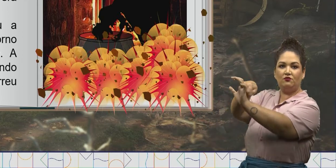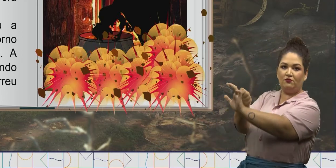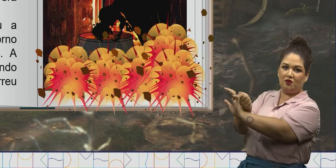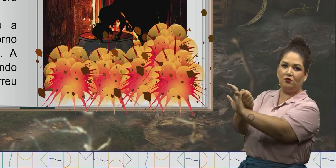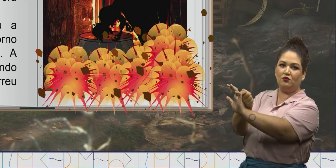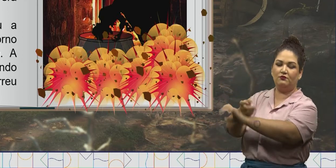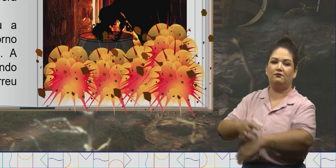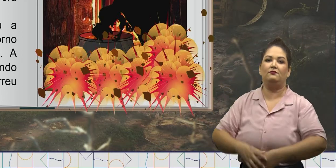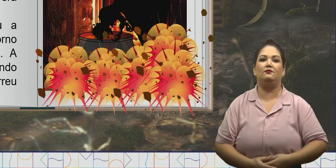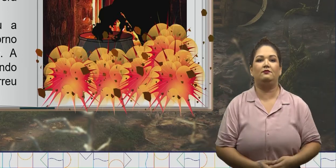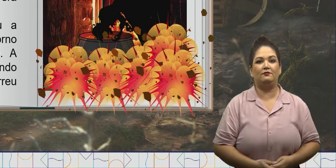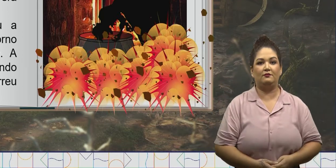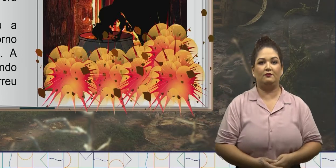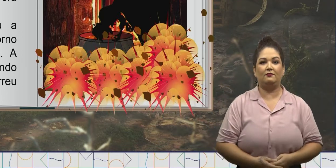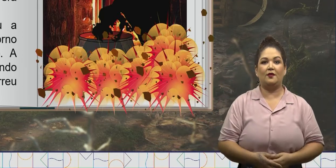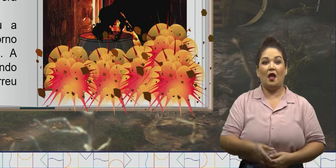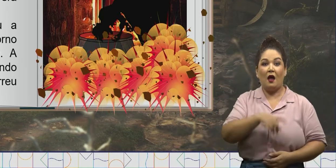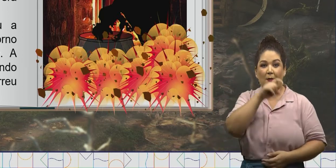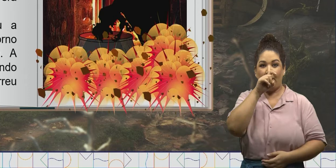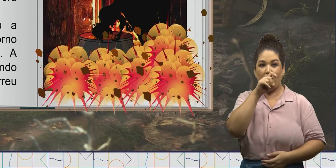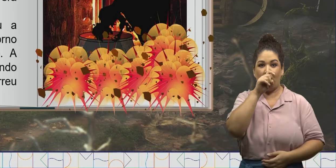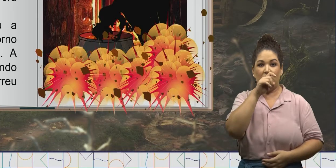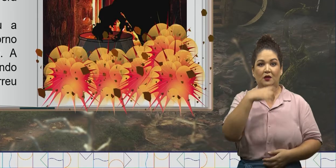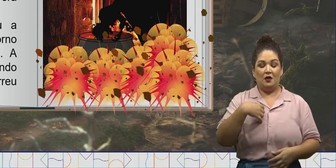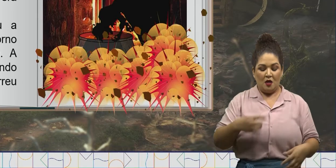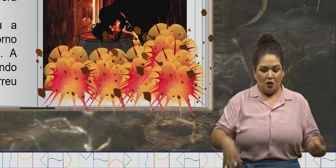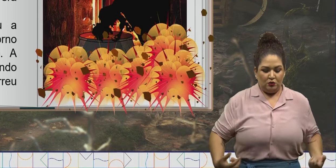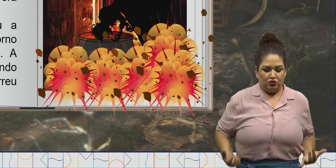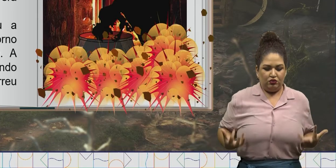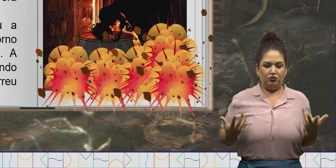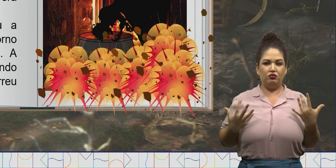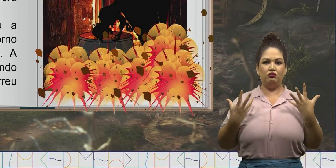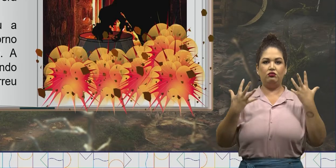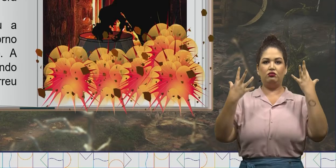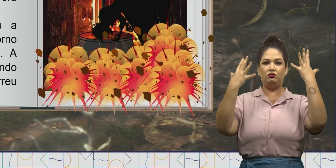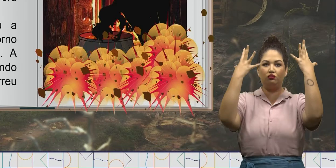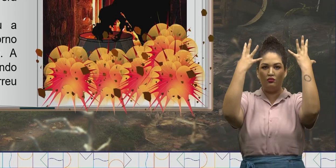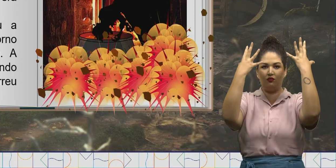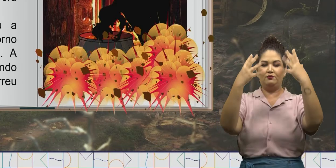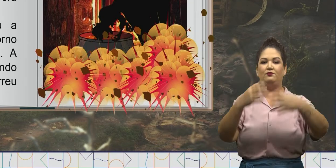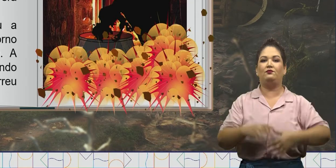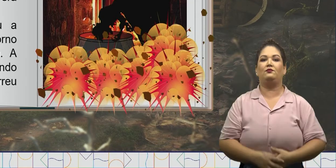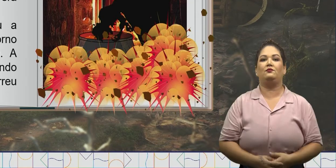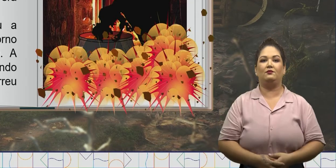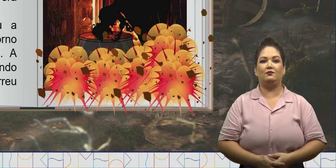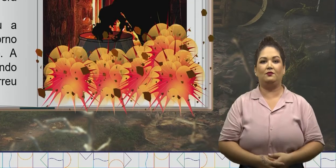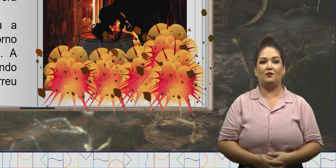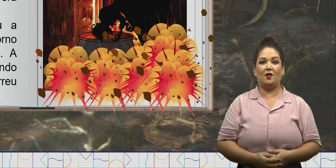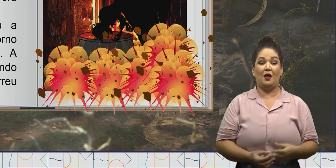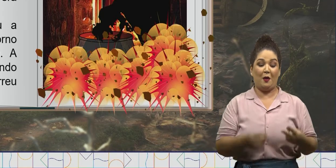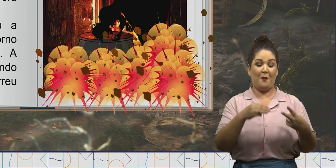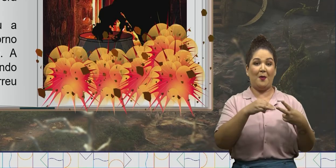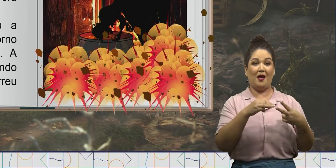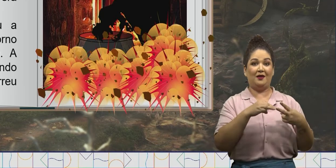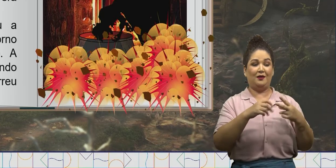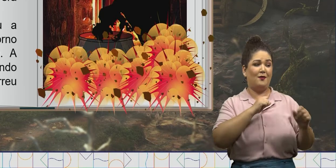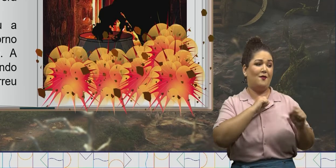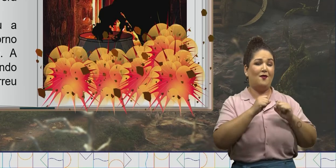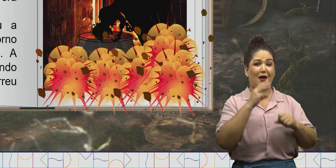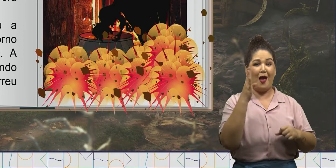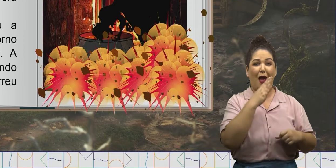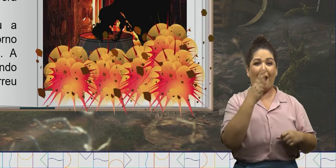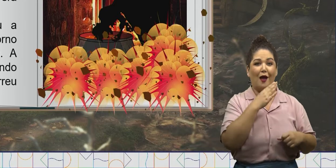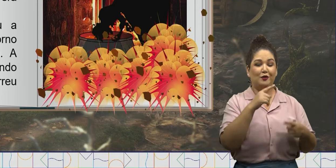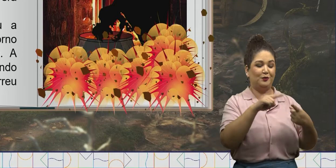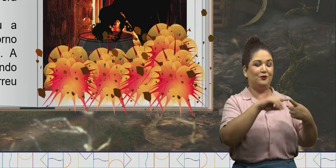trancou lá dentro. A bruxa acabou morrendo queimada e Maria correu